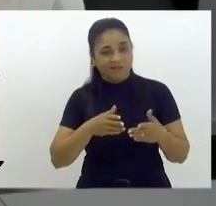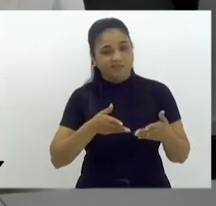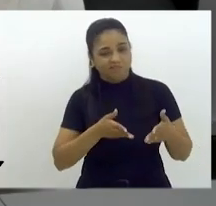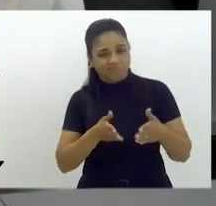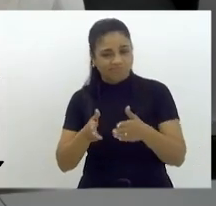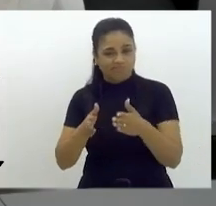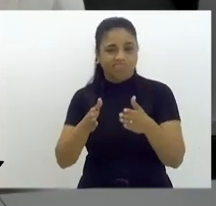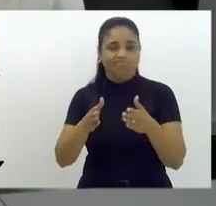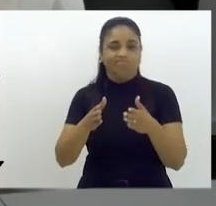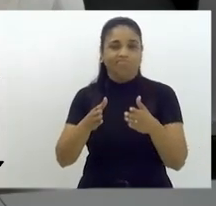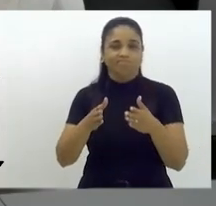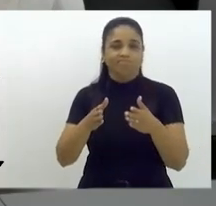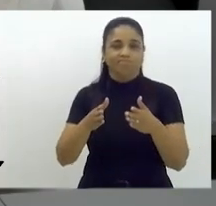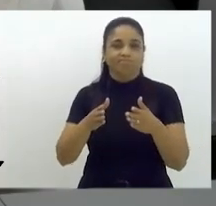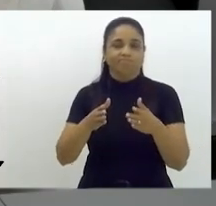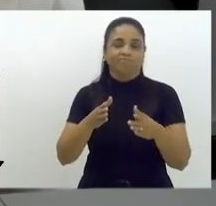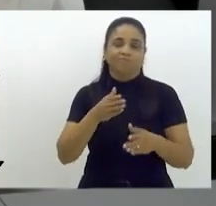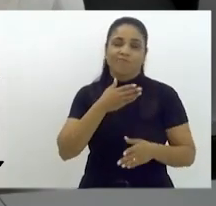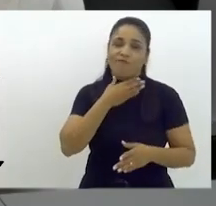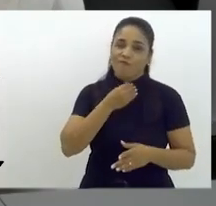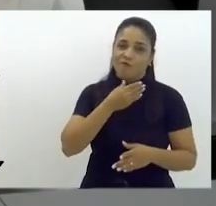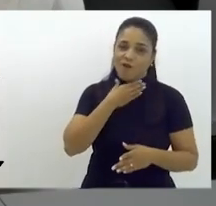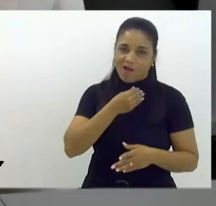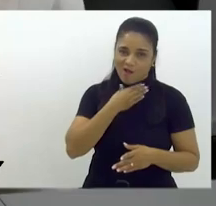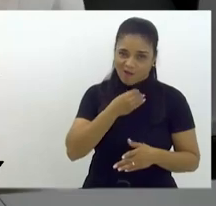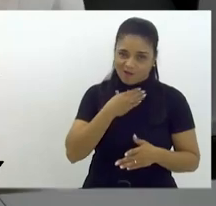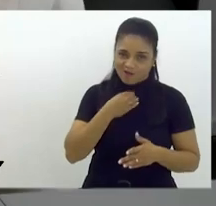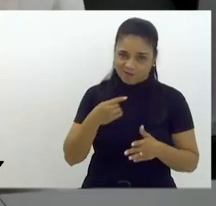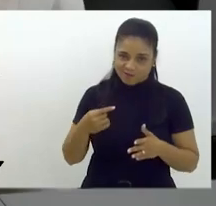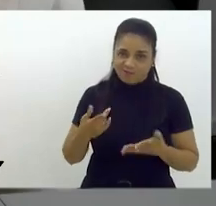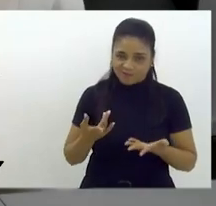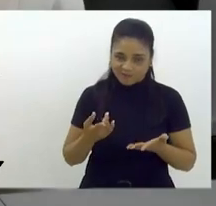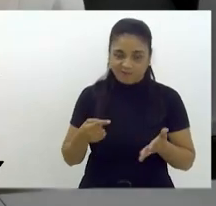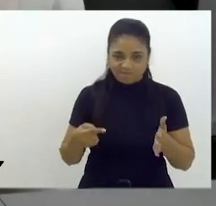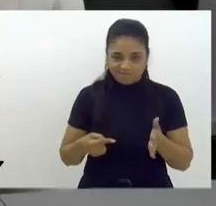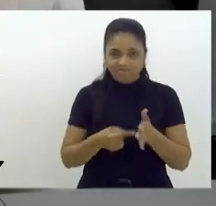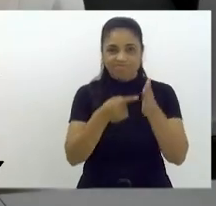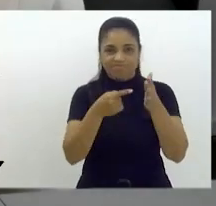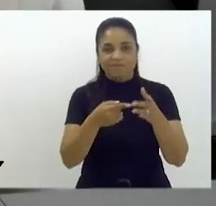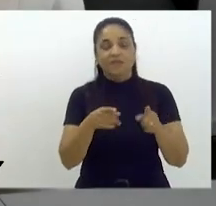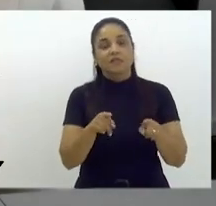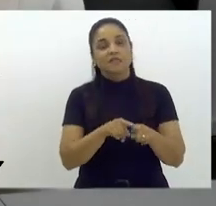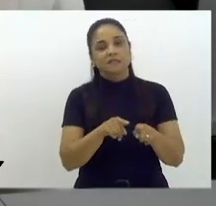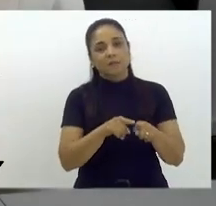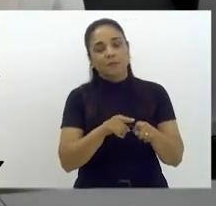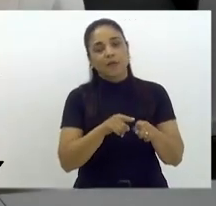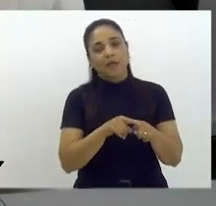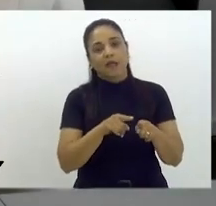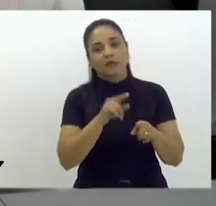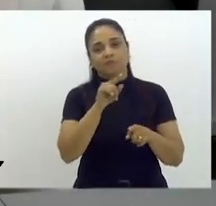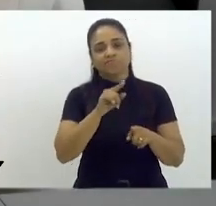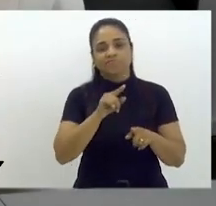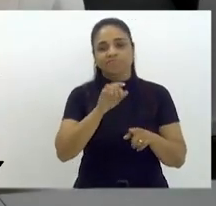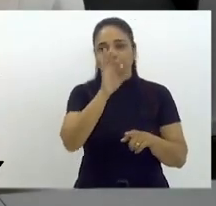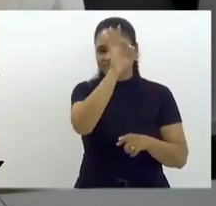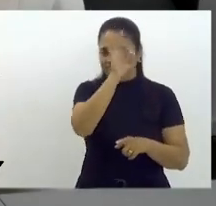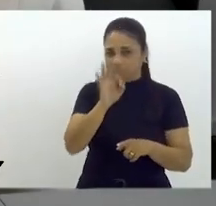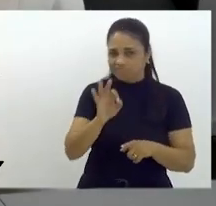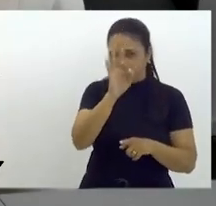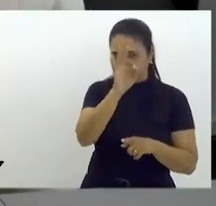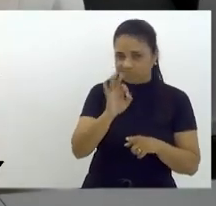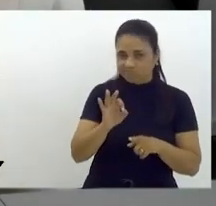um caminho de uma alegação falsa mas são em termos estatísticos é uma coisa realmente bem